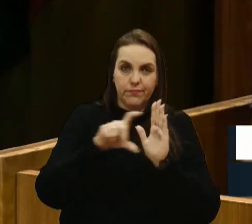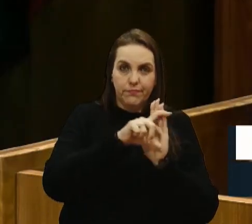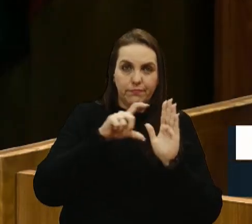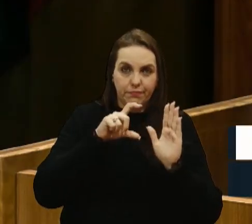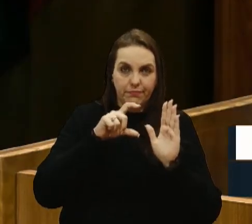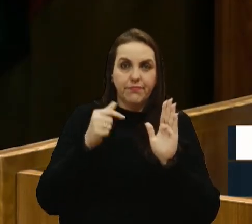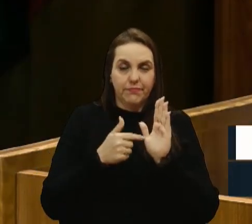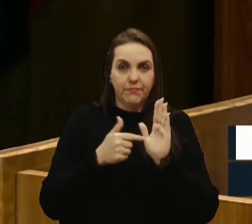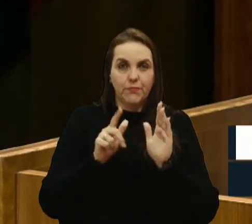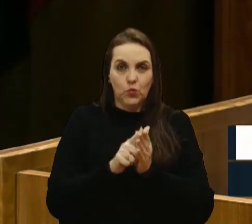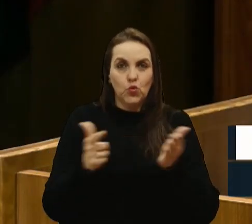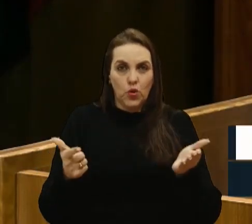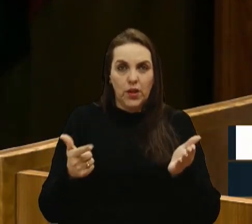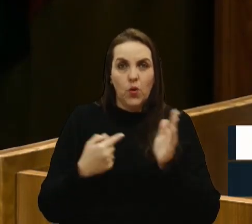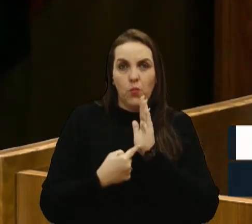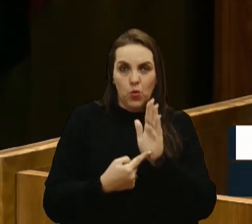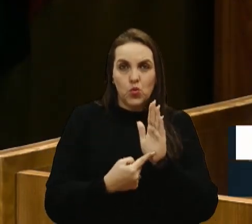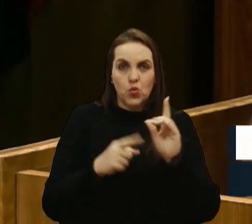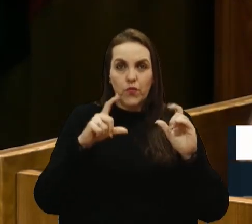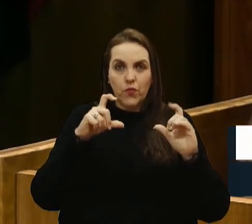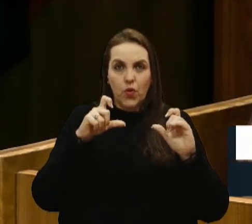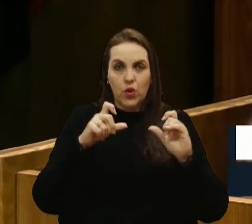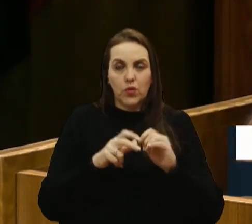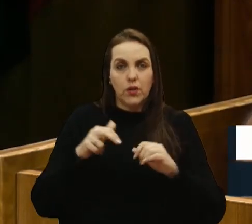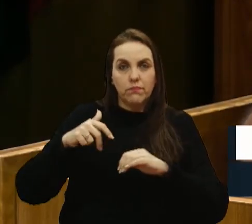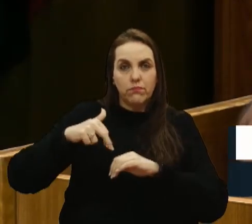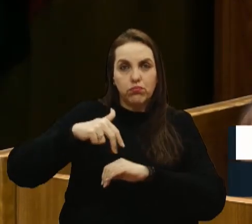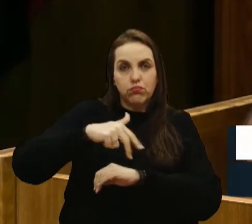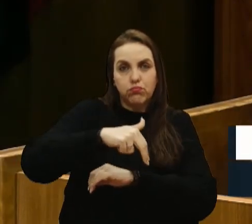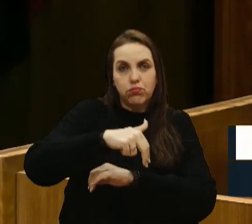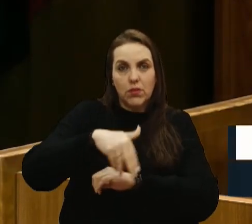Essa foi a foto que o Jornal Pioneiro pegou. Ele desfilando na Ernesto.